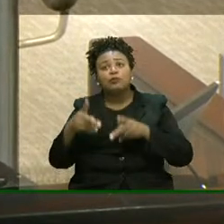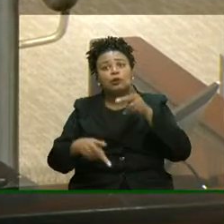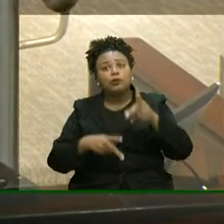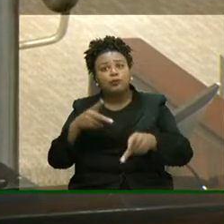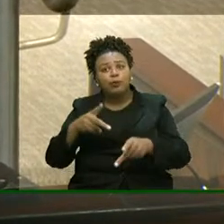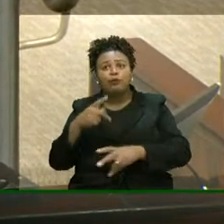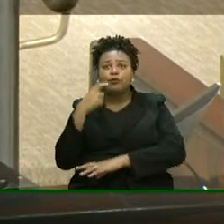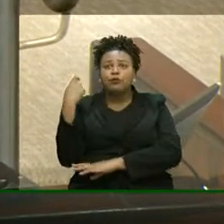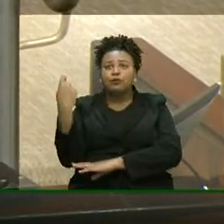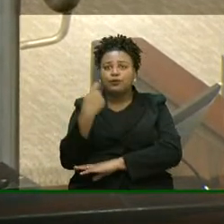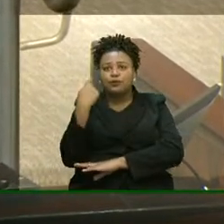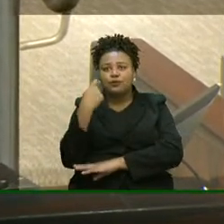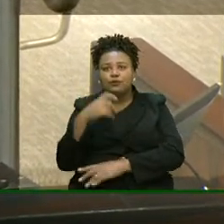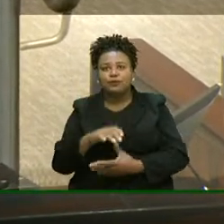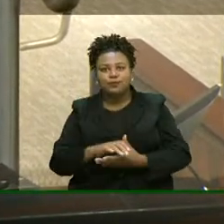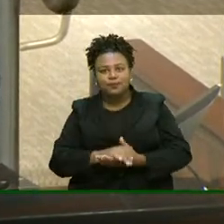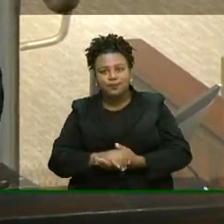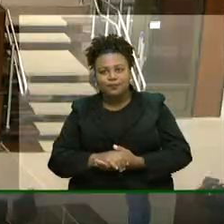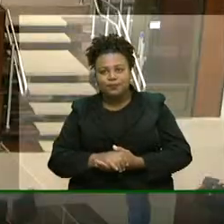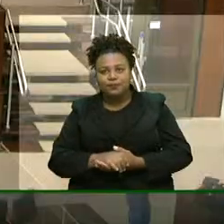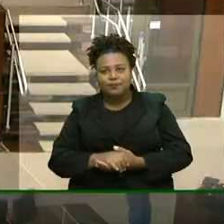povo rio-grandense.